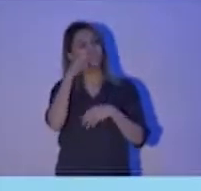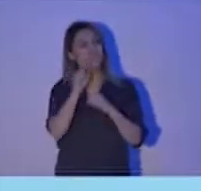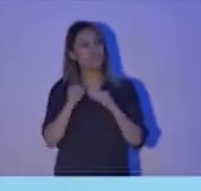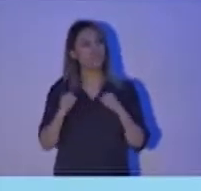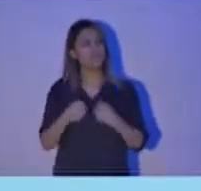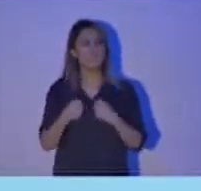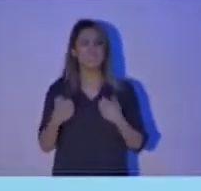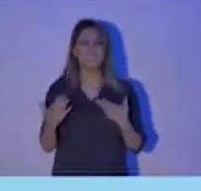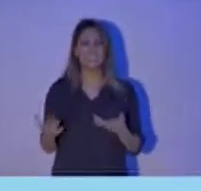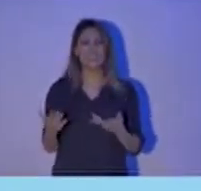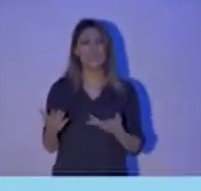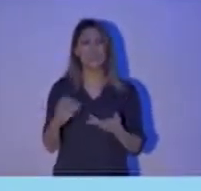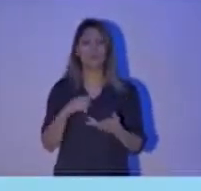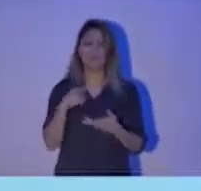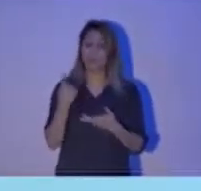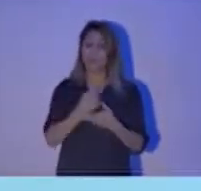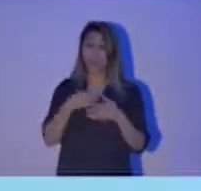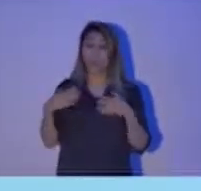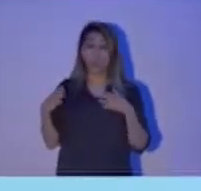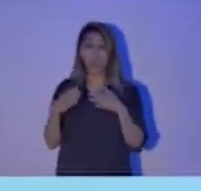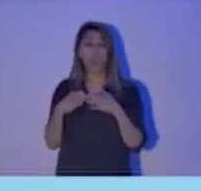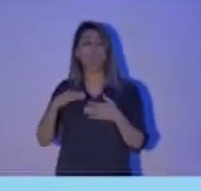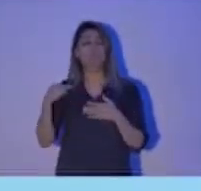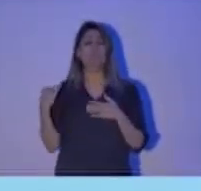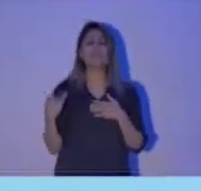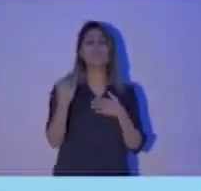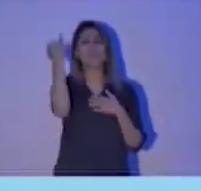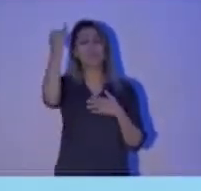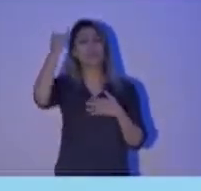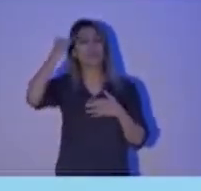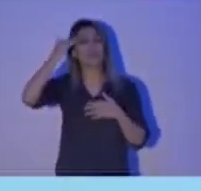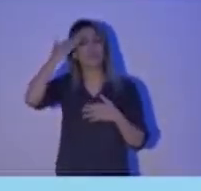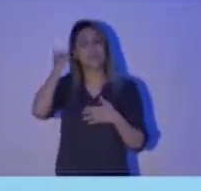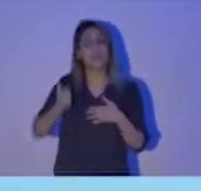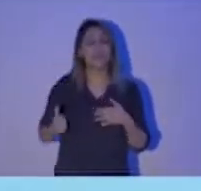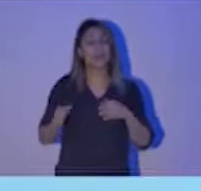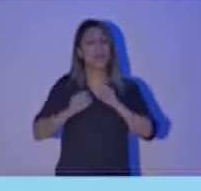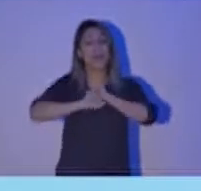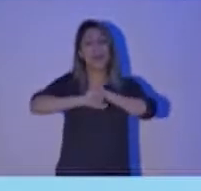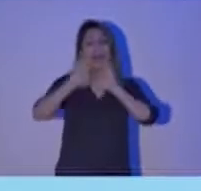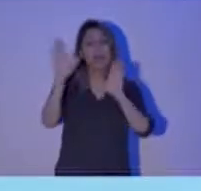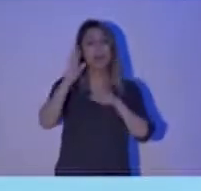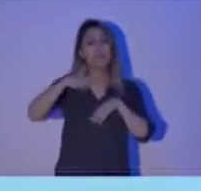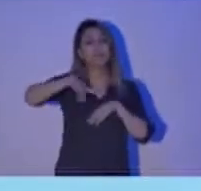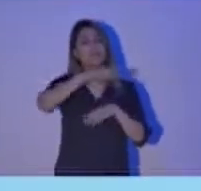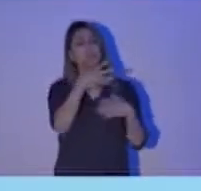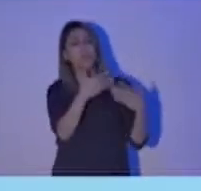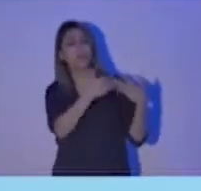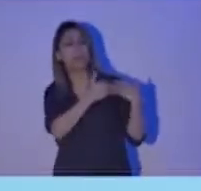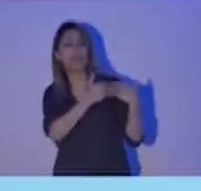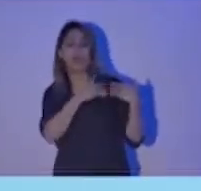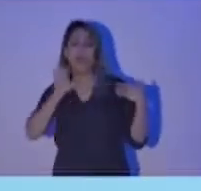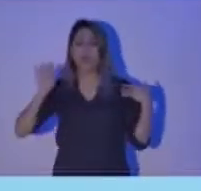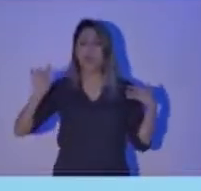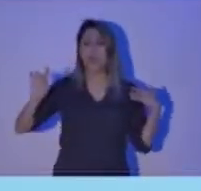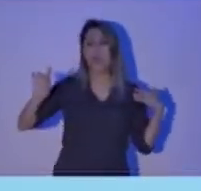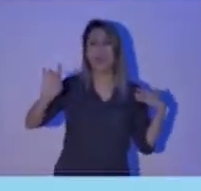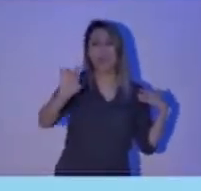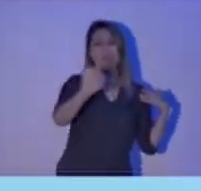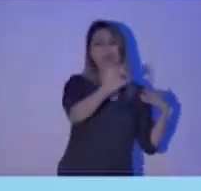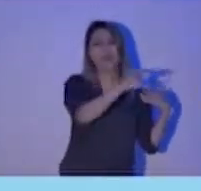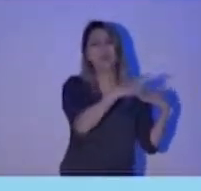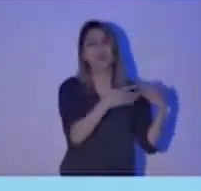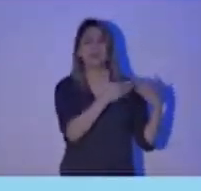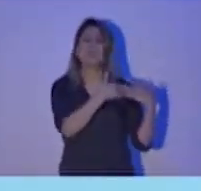para nós que, sobretudo, a gente tenha clareza do papel de cada um dos entes e que toda relação seja, de fato,